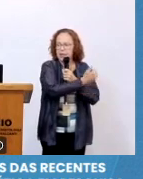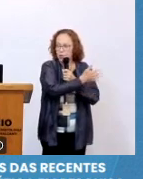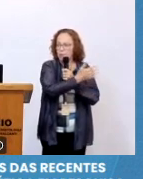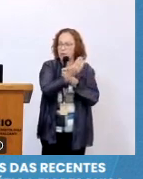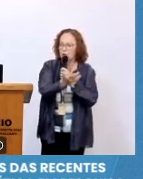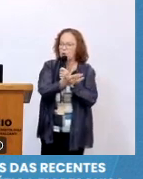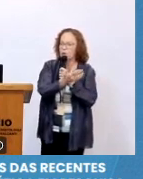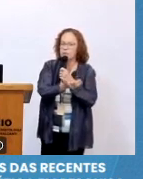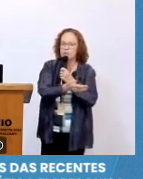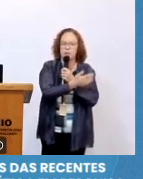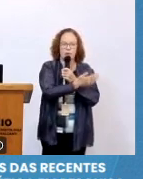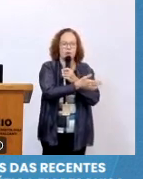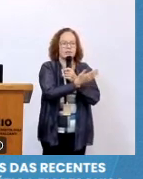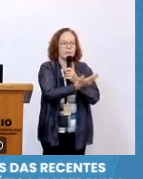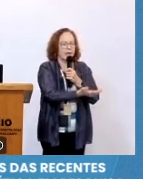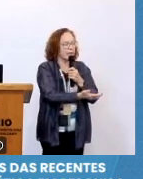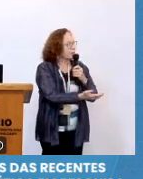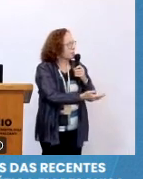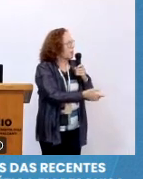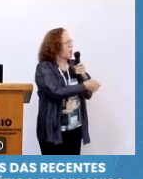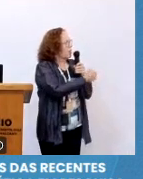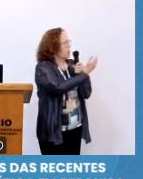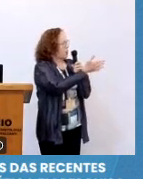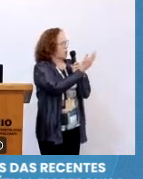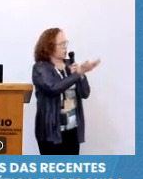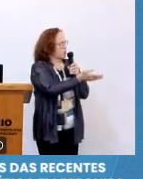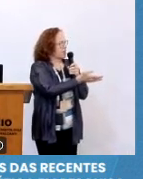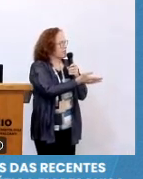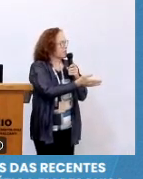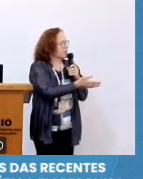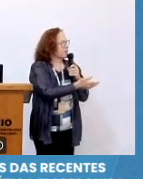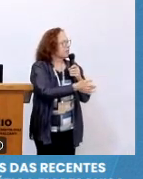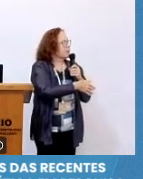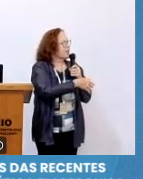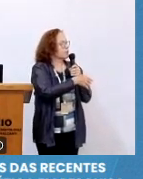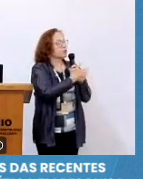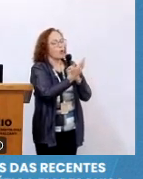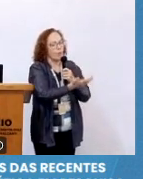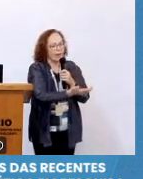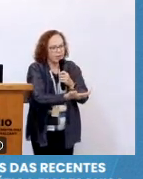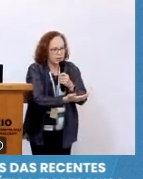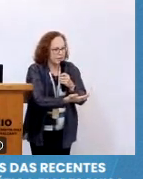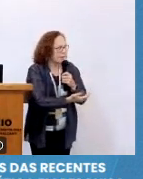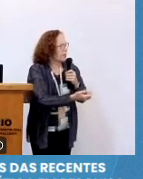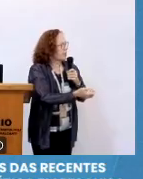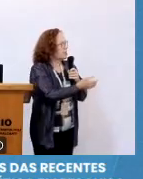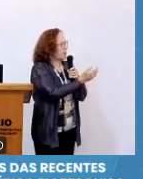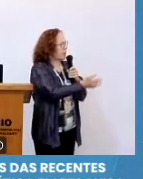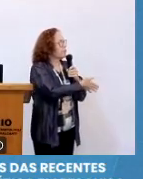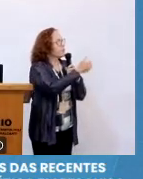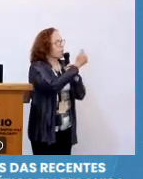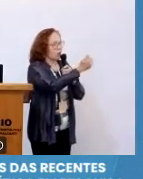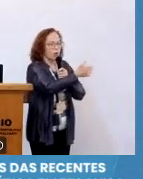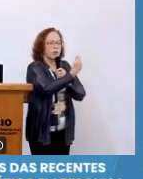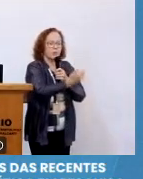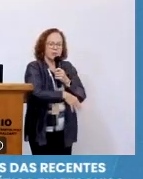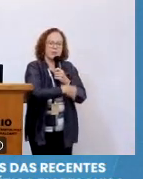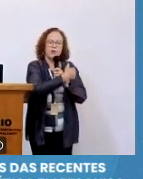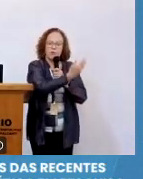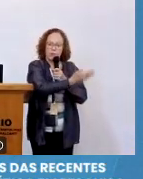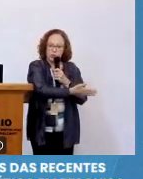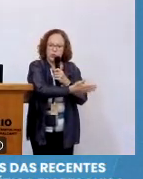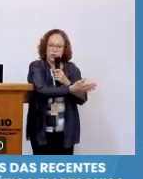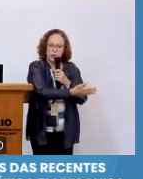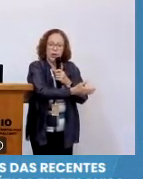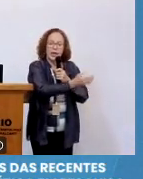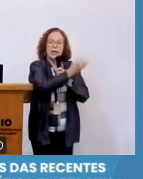Américas, que é o manual conhecido Manual das Américas, o Manual de Boas Práticas Clínicas Américas, o documento das Américas também, logo depois, então,